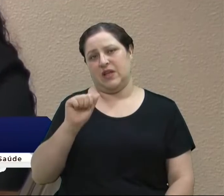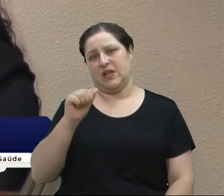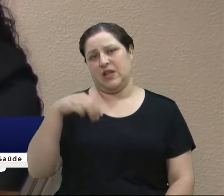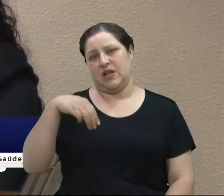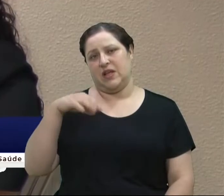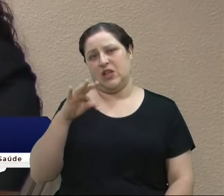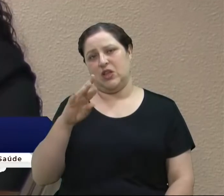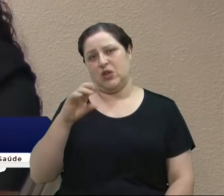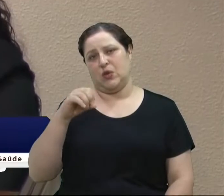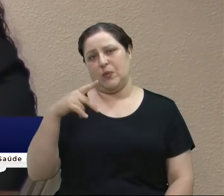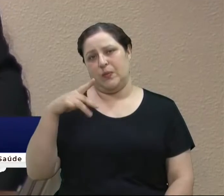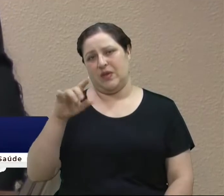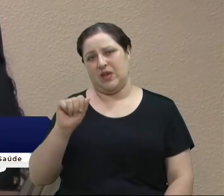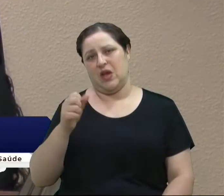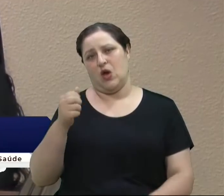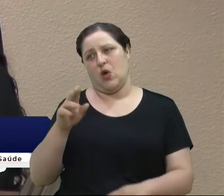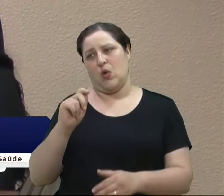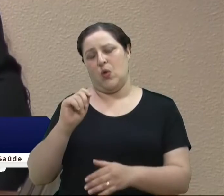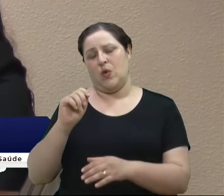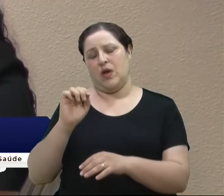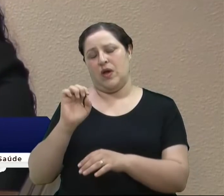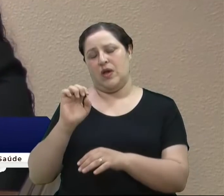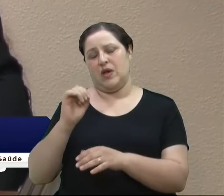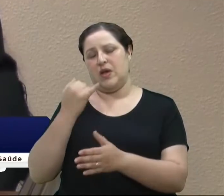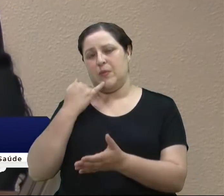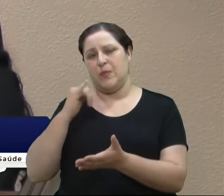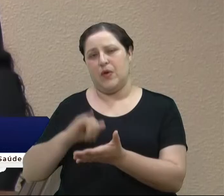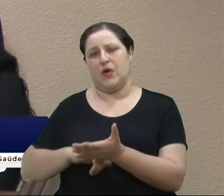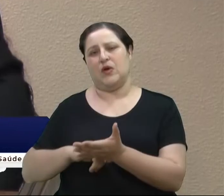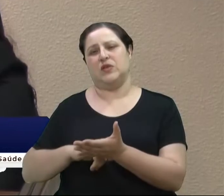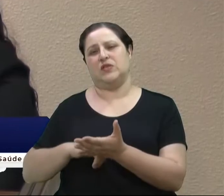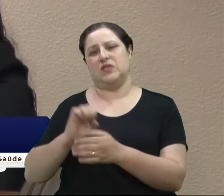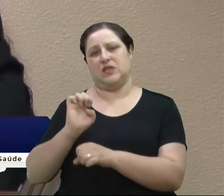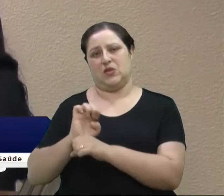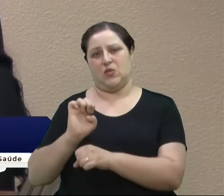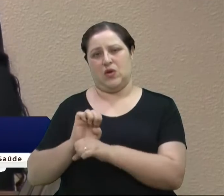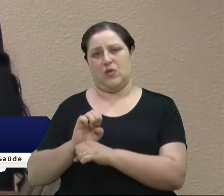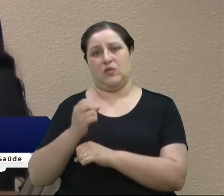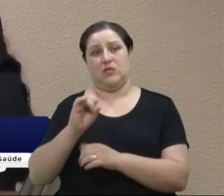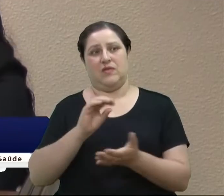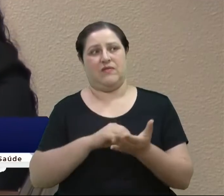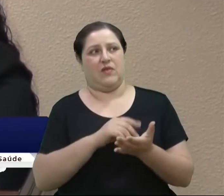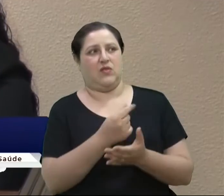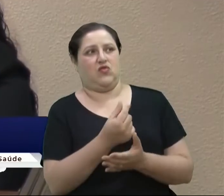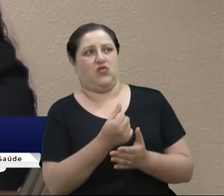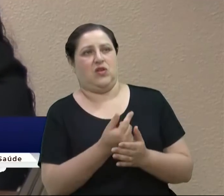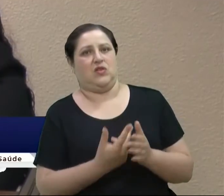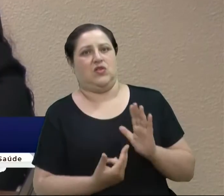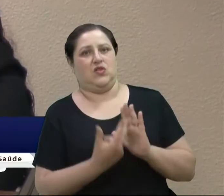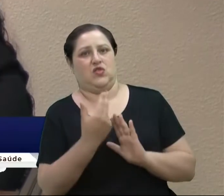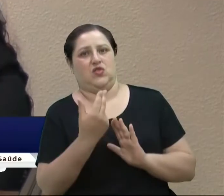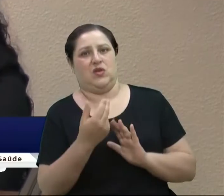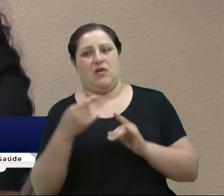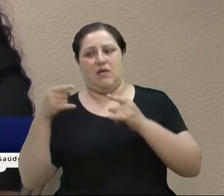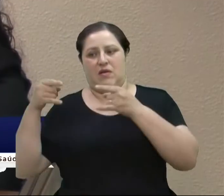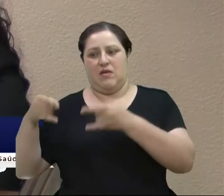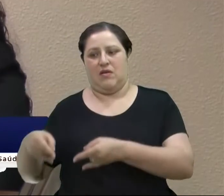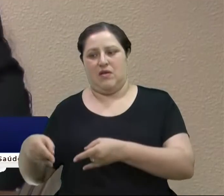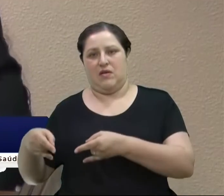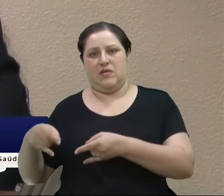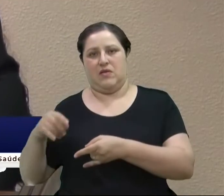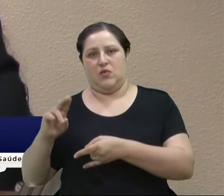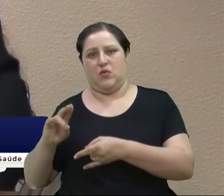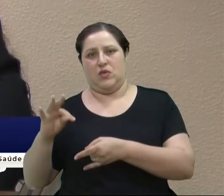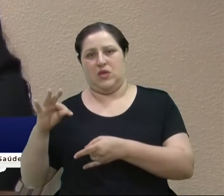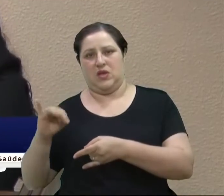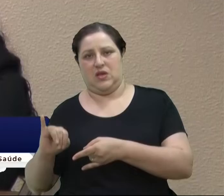se discute muito a questão, ah, está faltando dinheiro para cirurgia, essa cirurgia não custeia, esse leito de UTI não custeia o tratamento. Mas daí se esquece